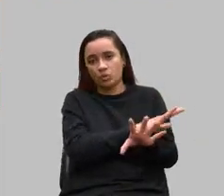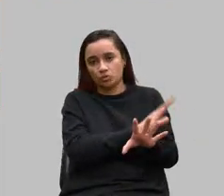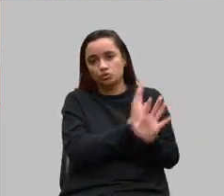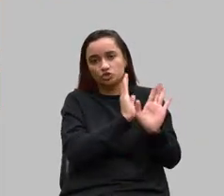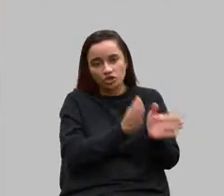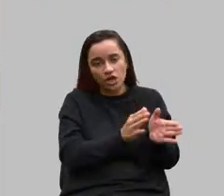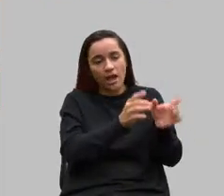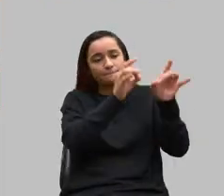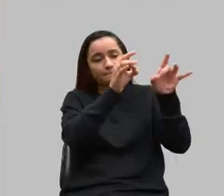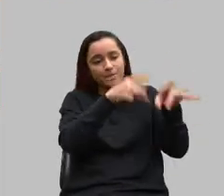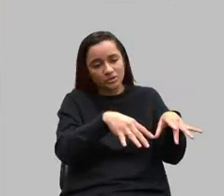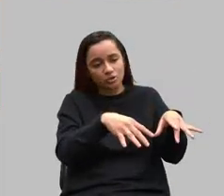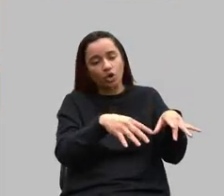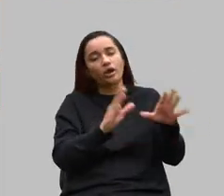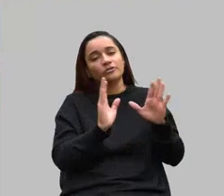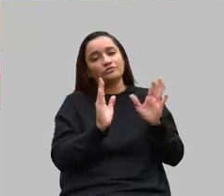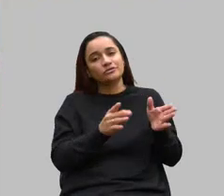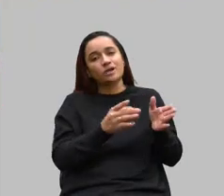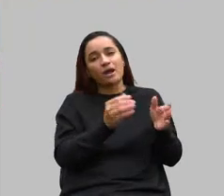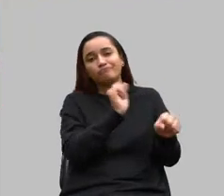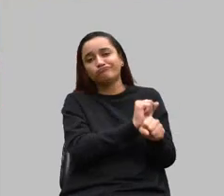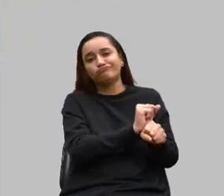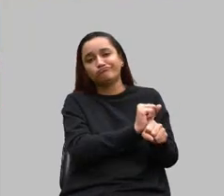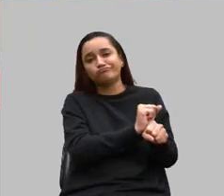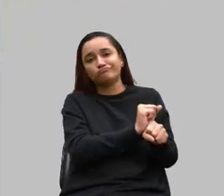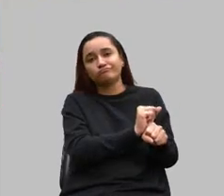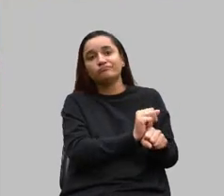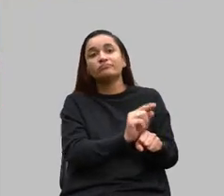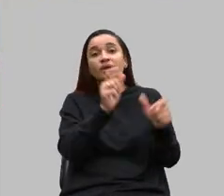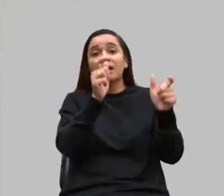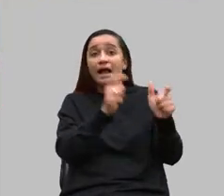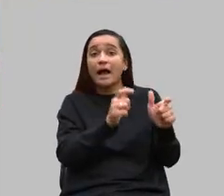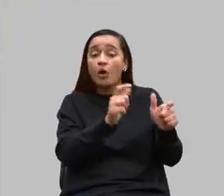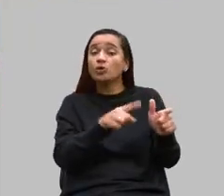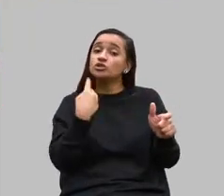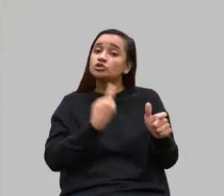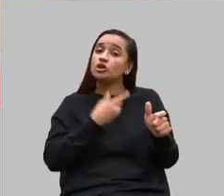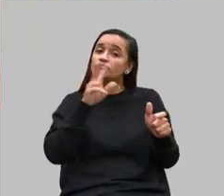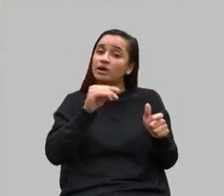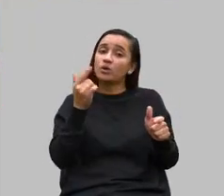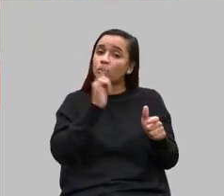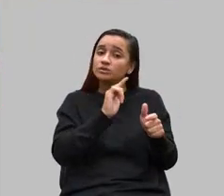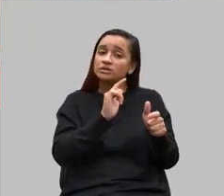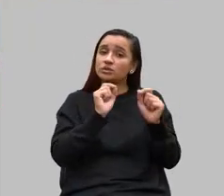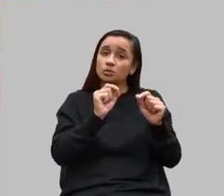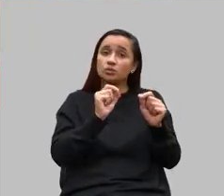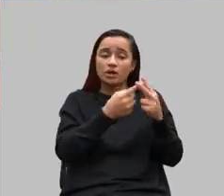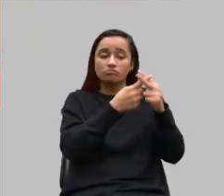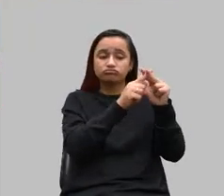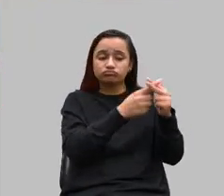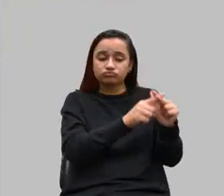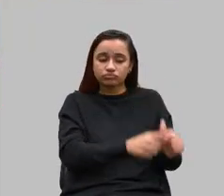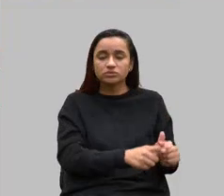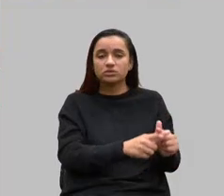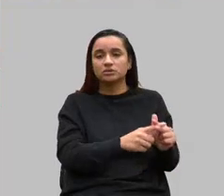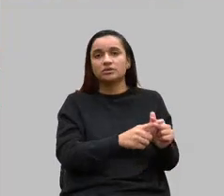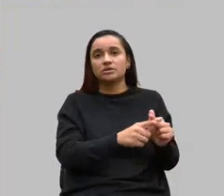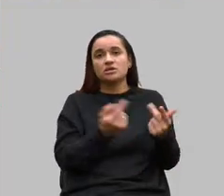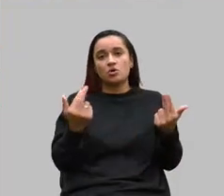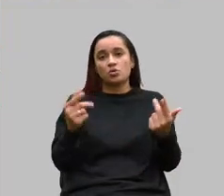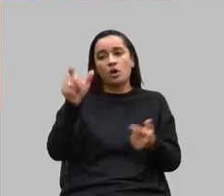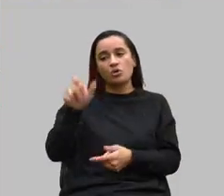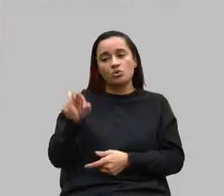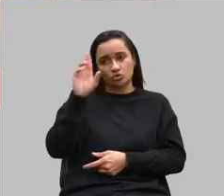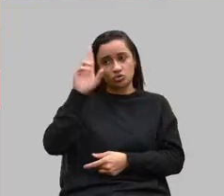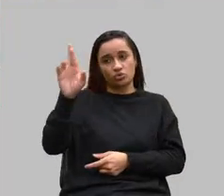abandonado está subutilizado que é onde que é o que vai permitir e a capilaridade que o o Dr Fernando se